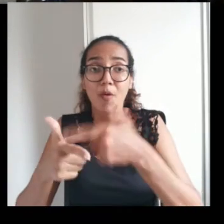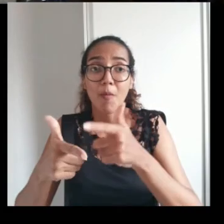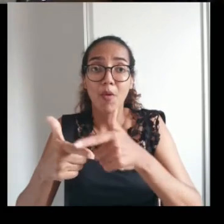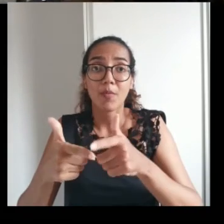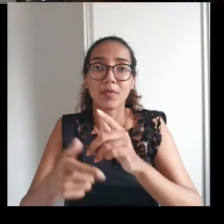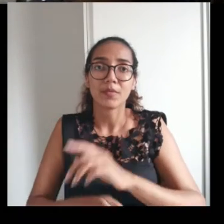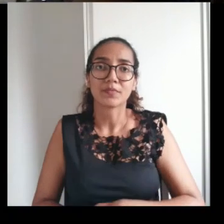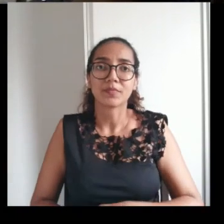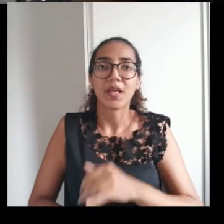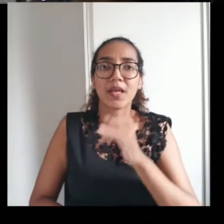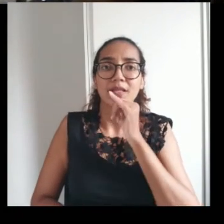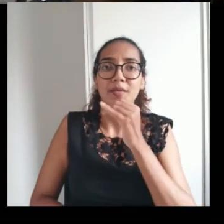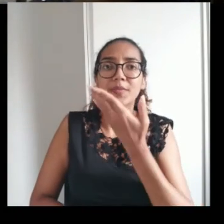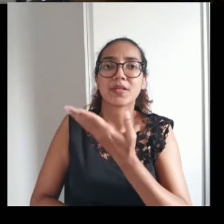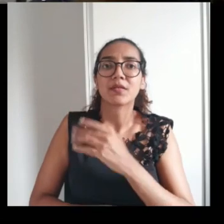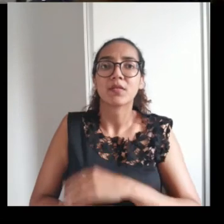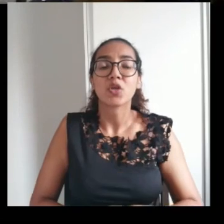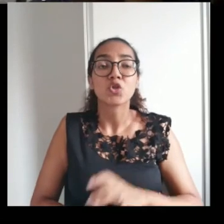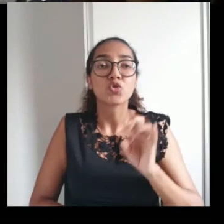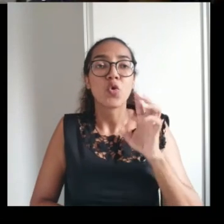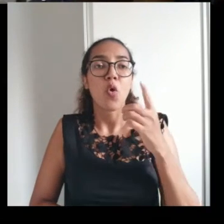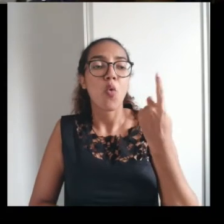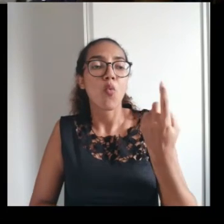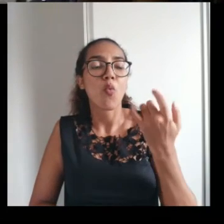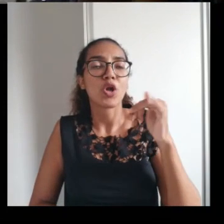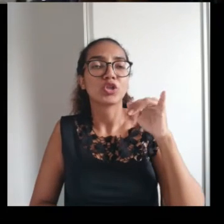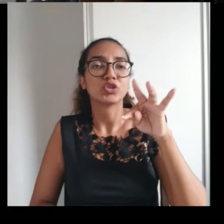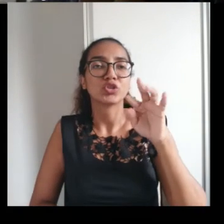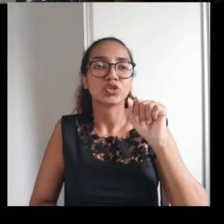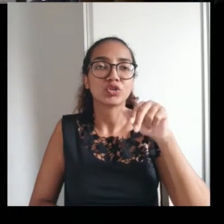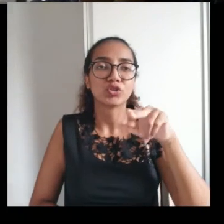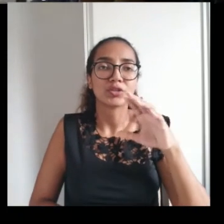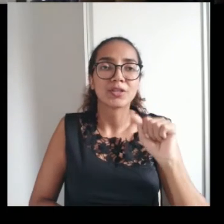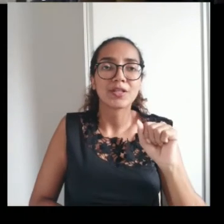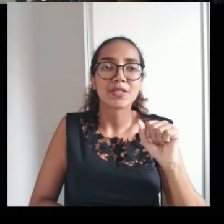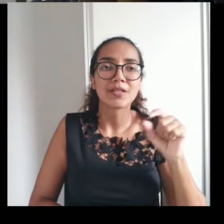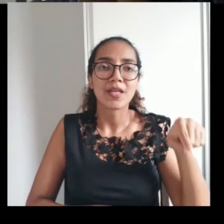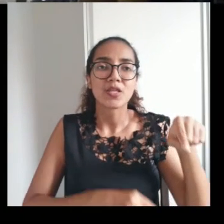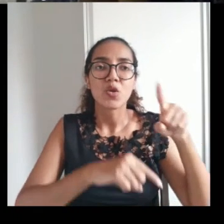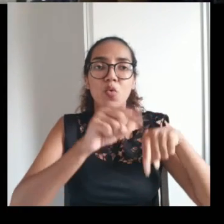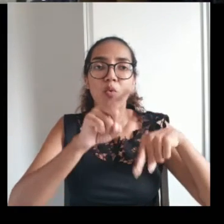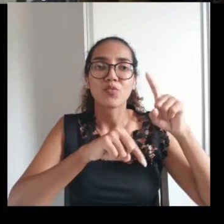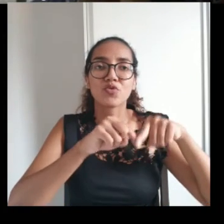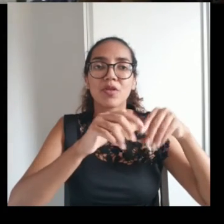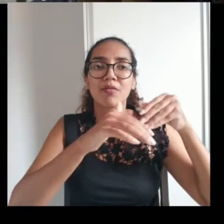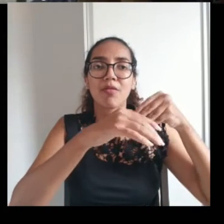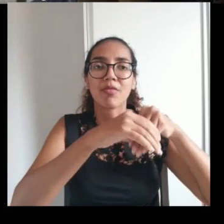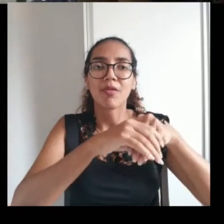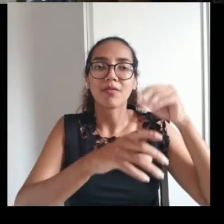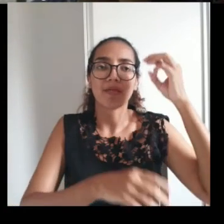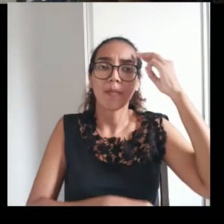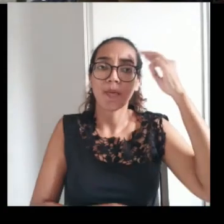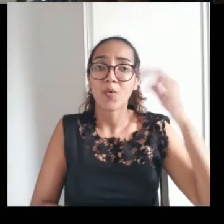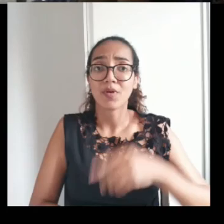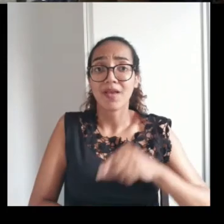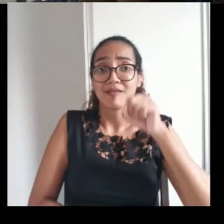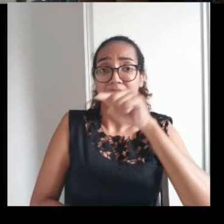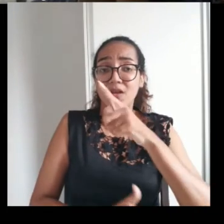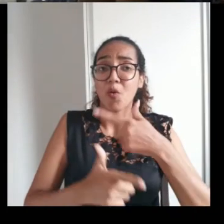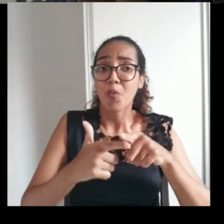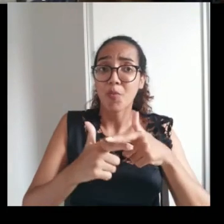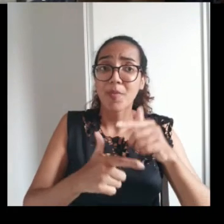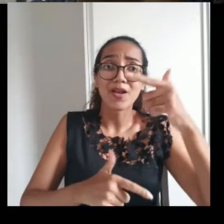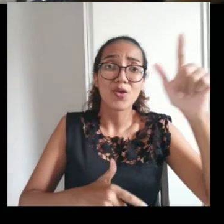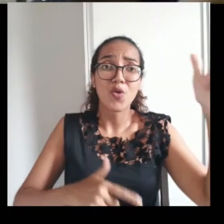em memória, tá? Isso é um problema que com certeza outras pessoas já resolveram. E essas